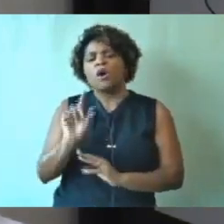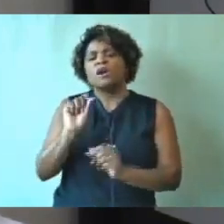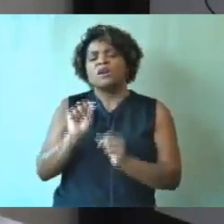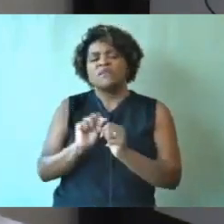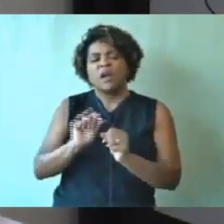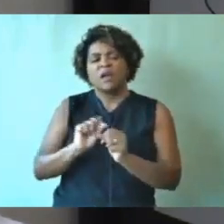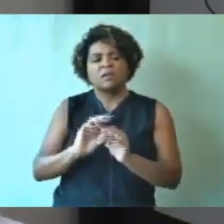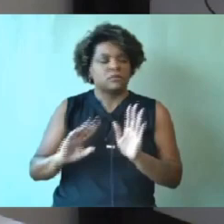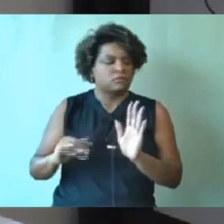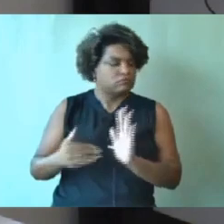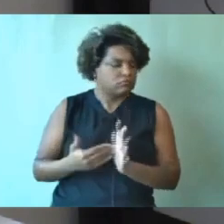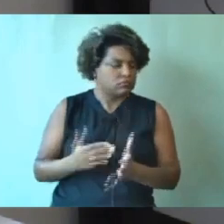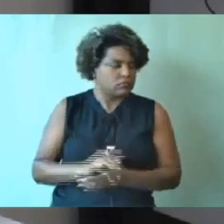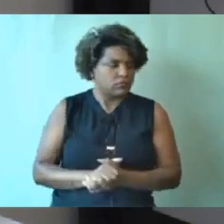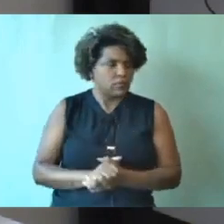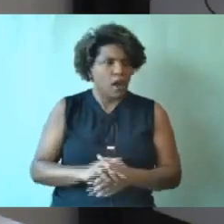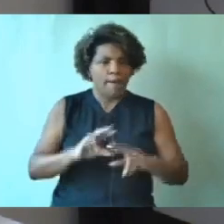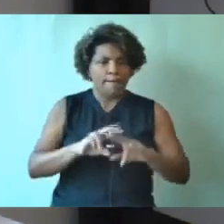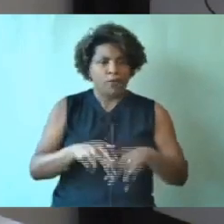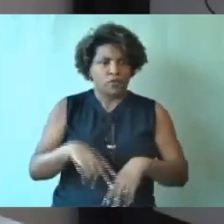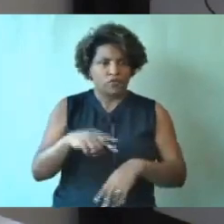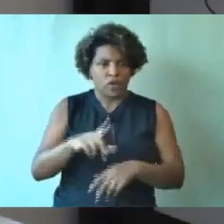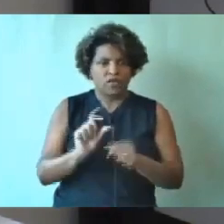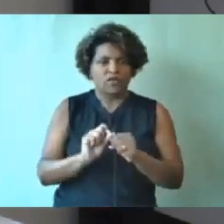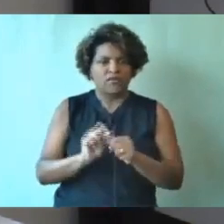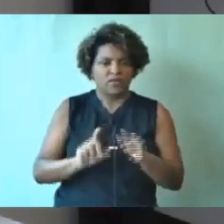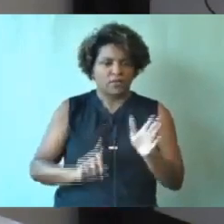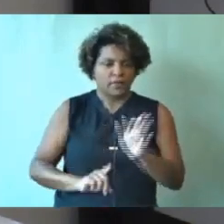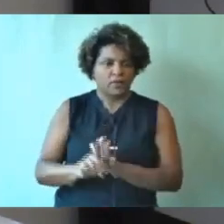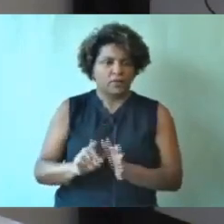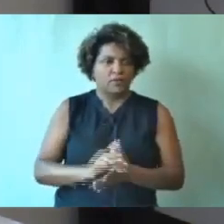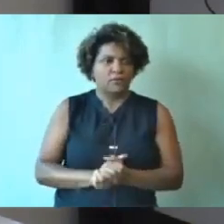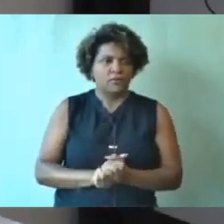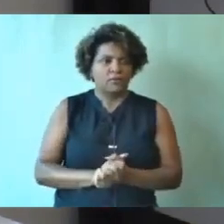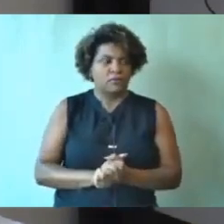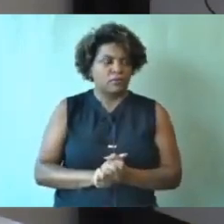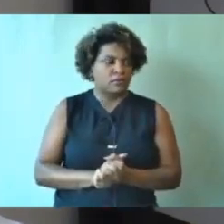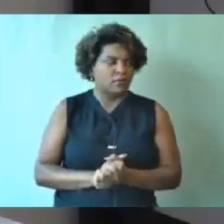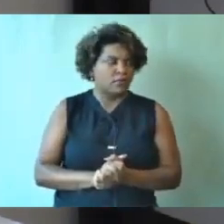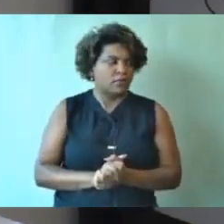Por isso que a gente está aqui fazendo essas perguntas para o senhor, para esclarecimentos.